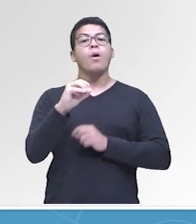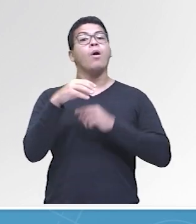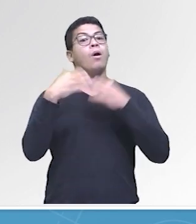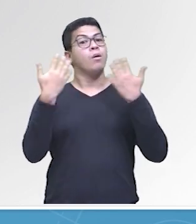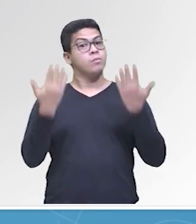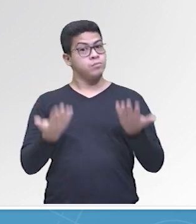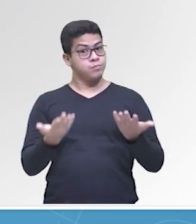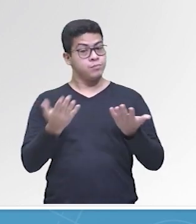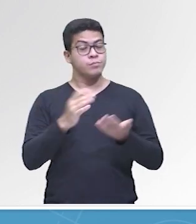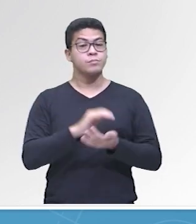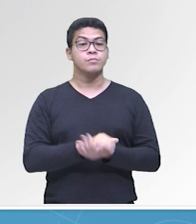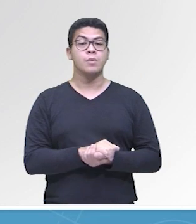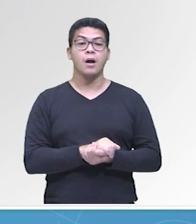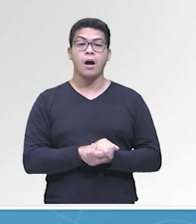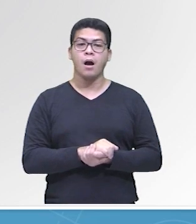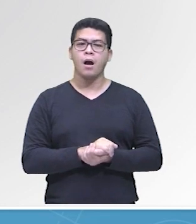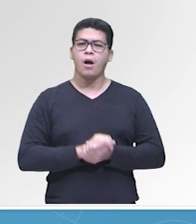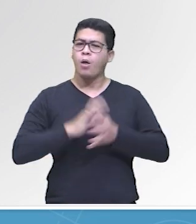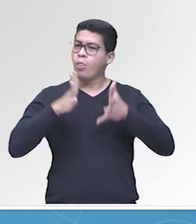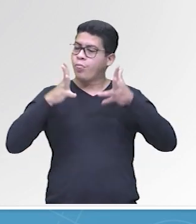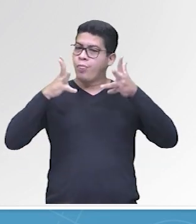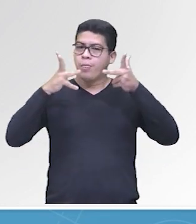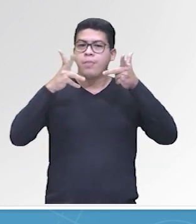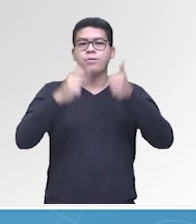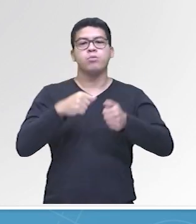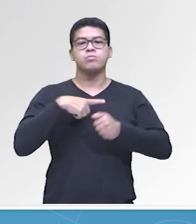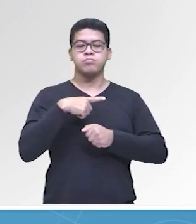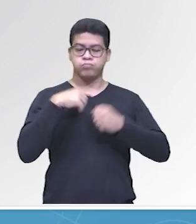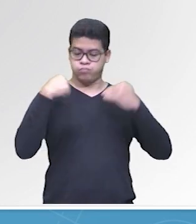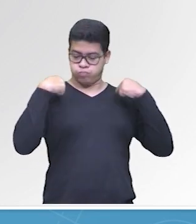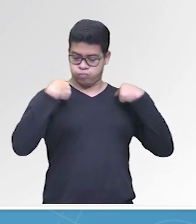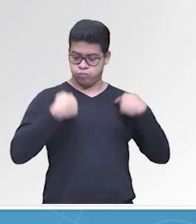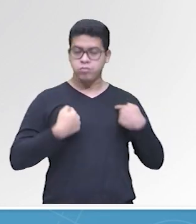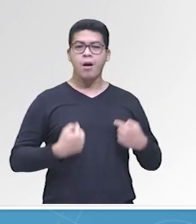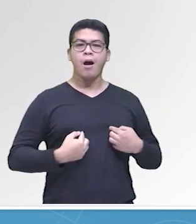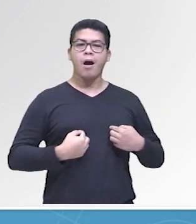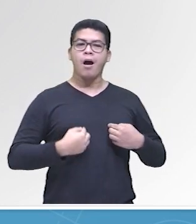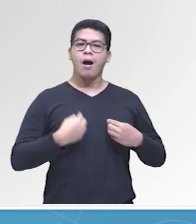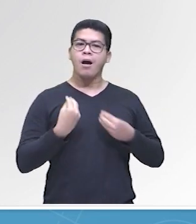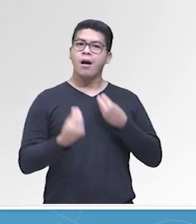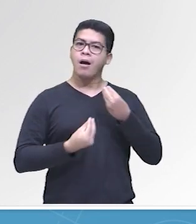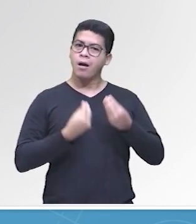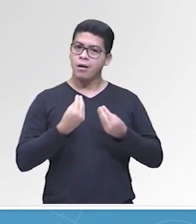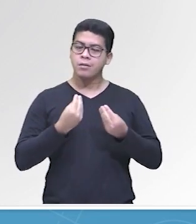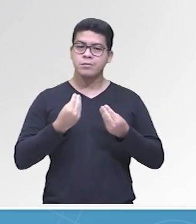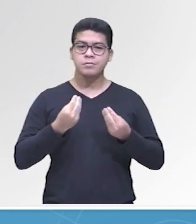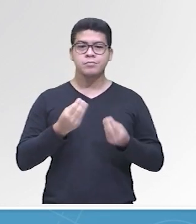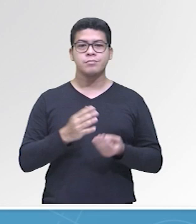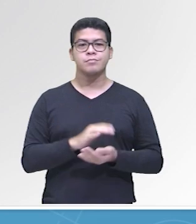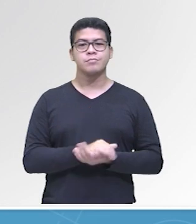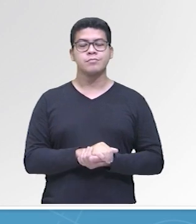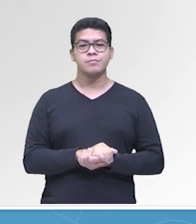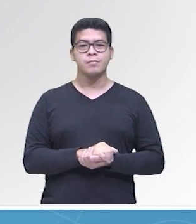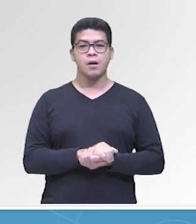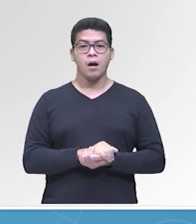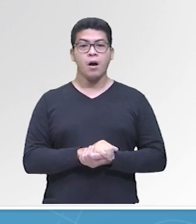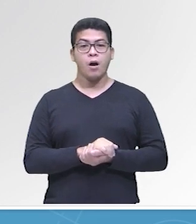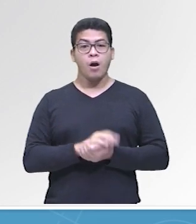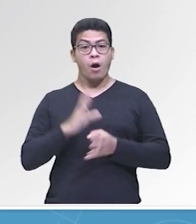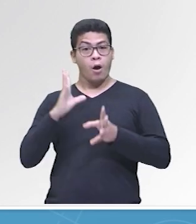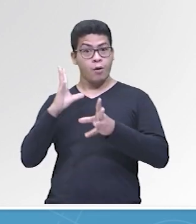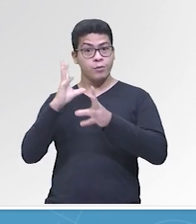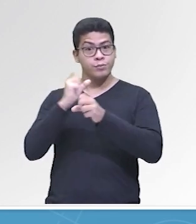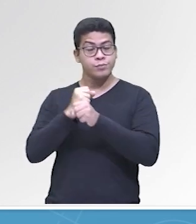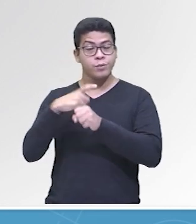todos os seres, organismos são compostos por células, né? E o organismo, o ser humano,